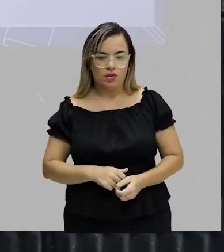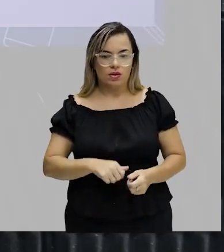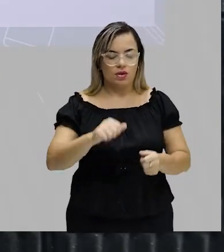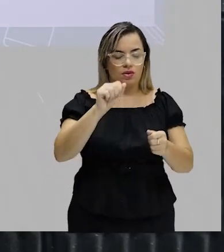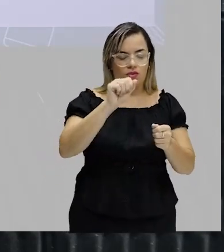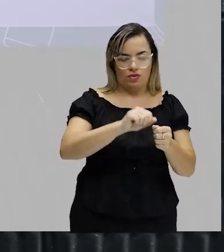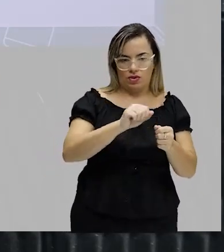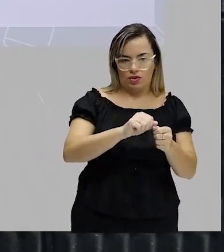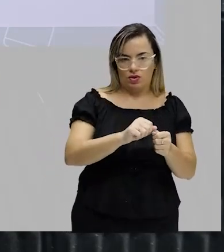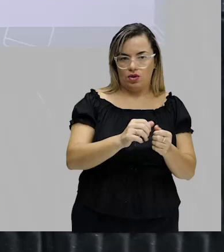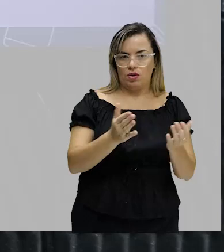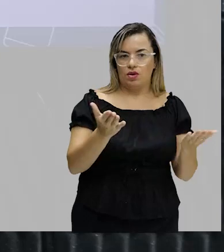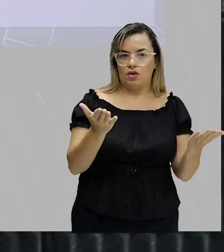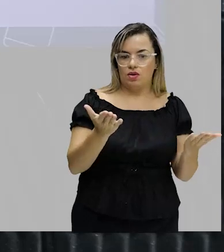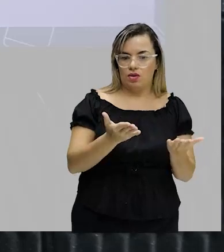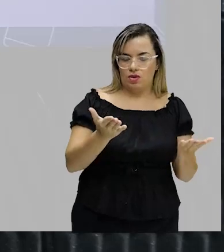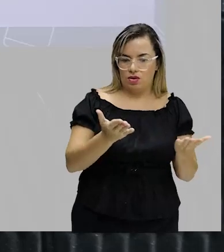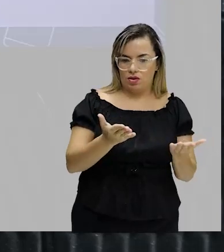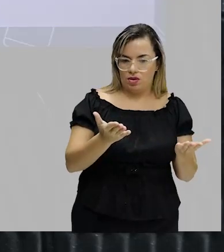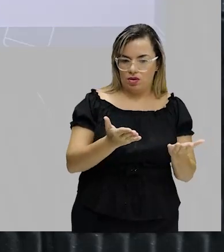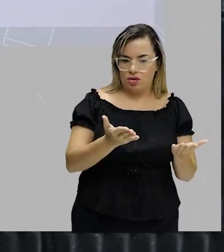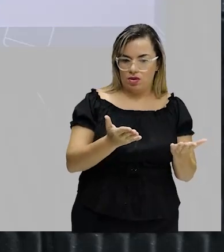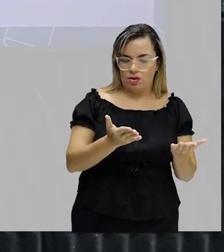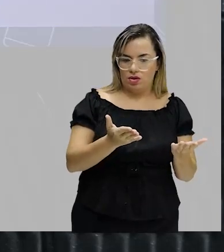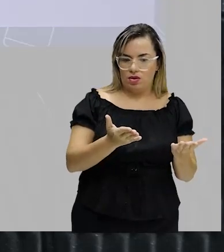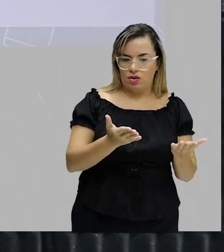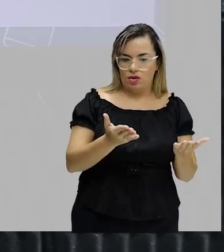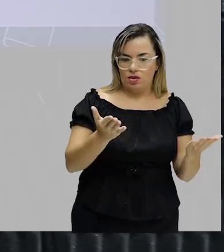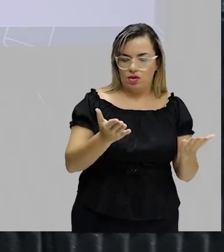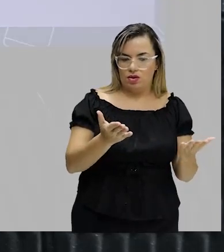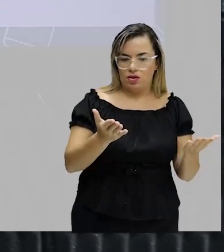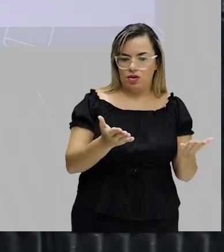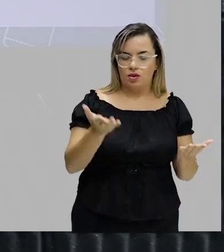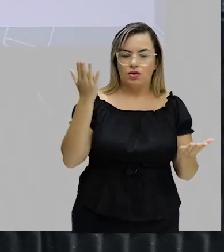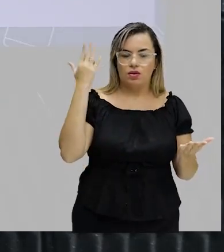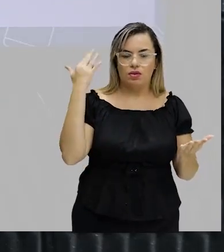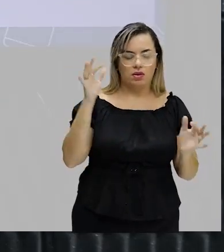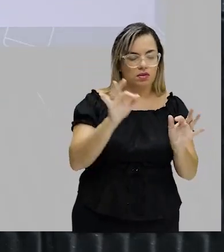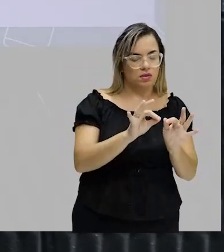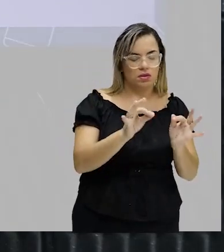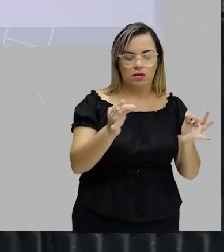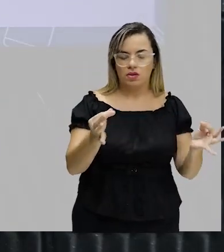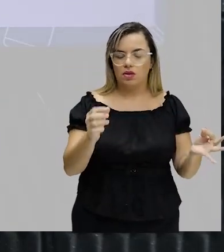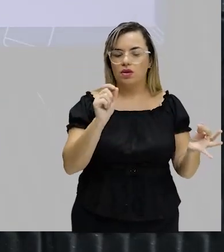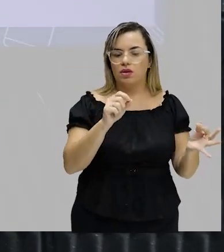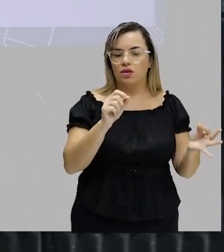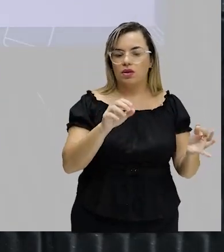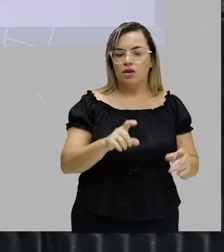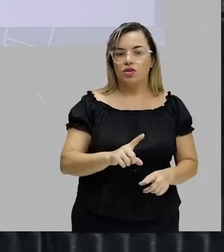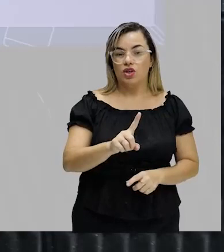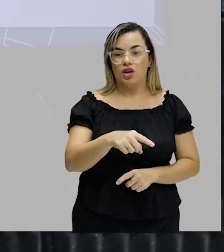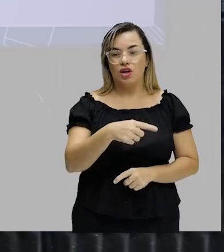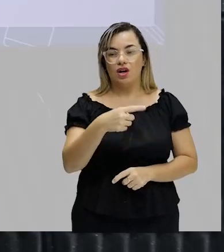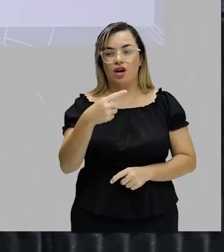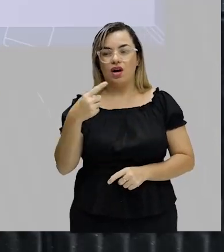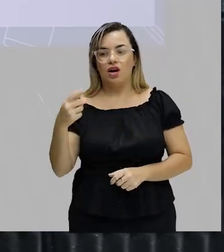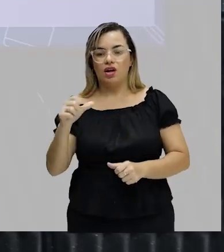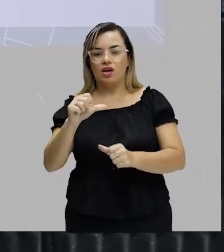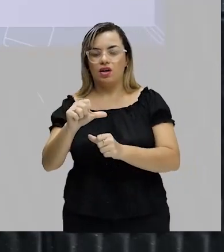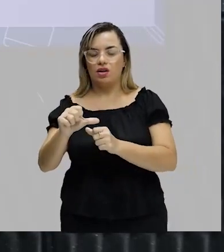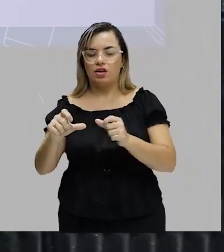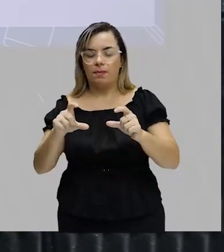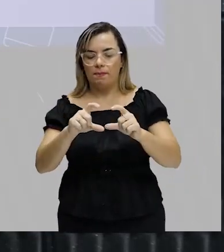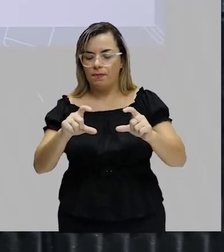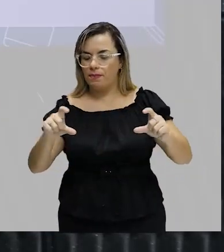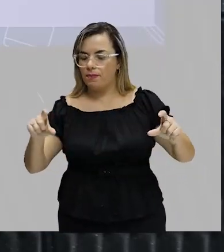mais recente e essa ação mais recente vai estar no passado simples e uma outra ação aconteceu antes mesmo